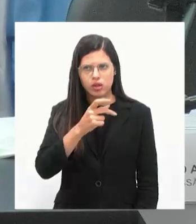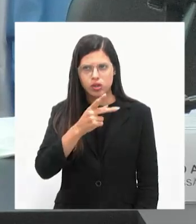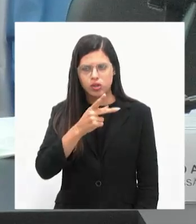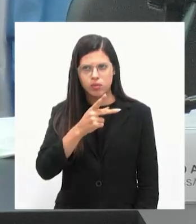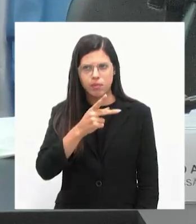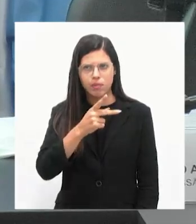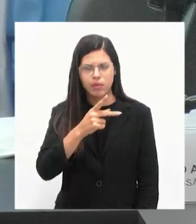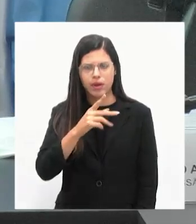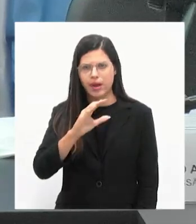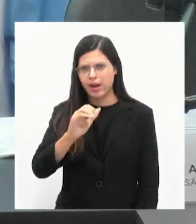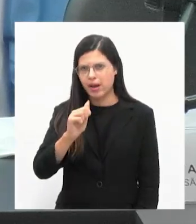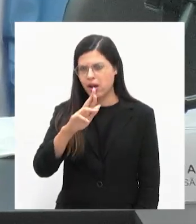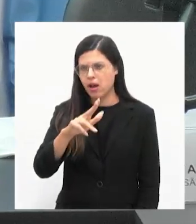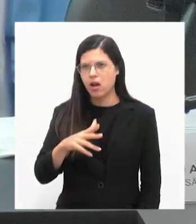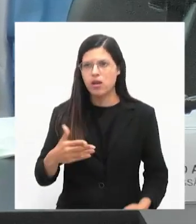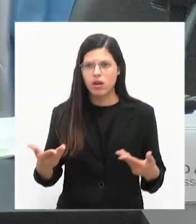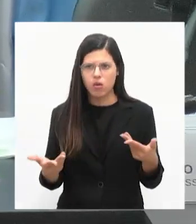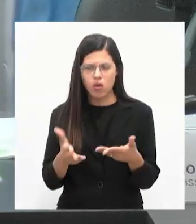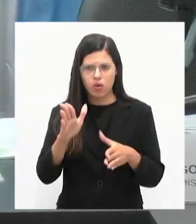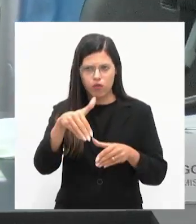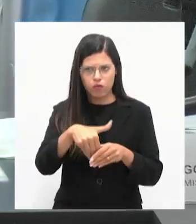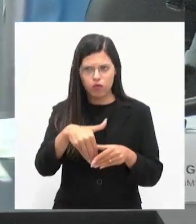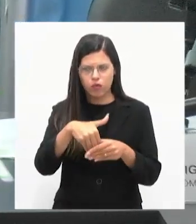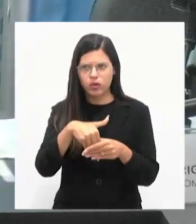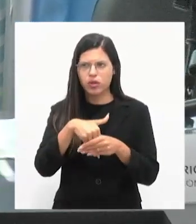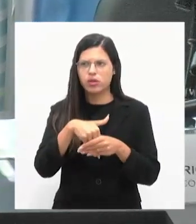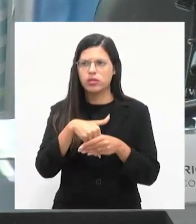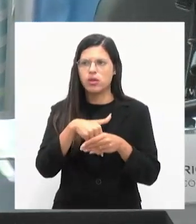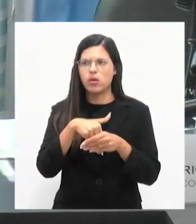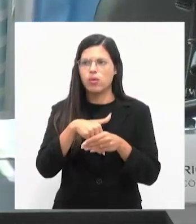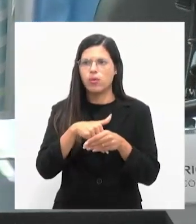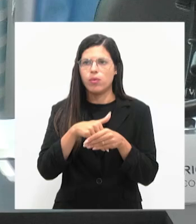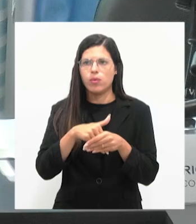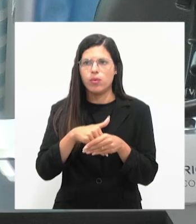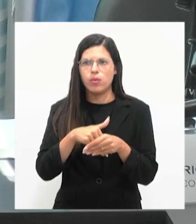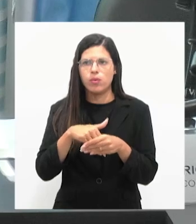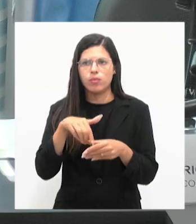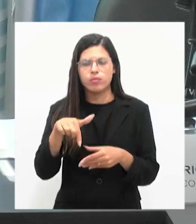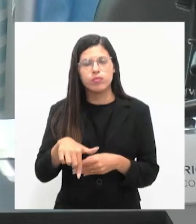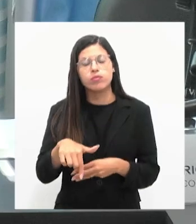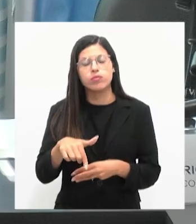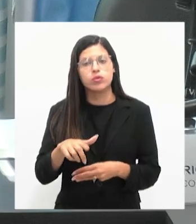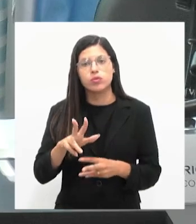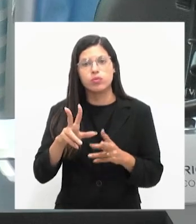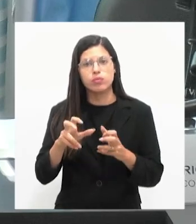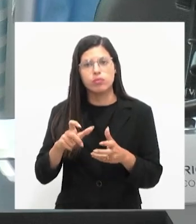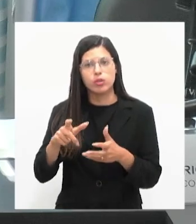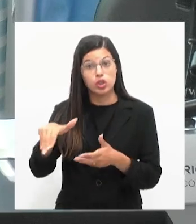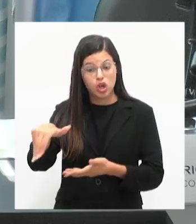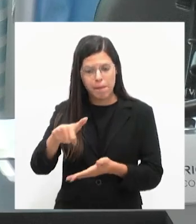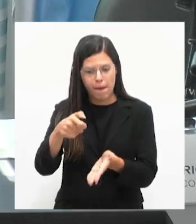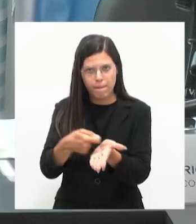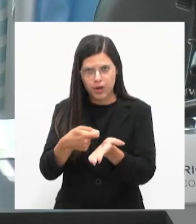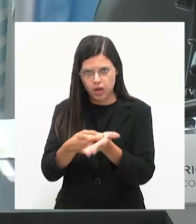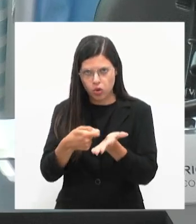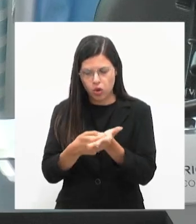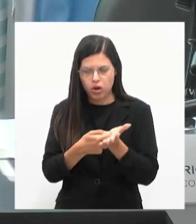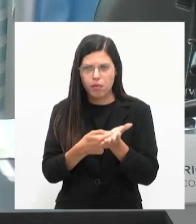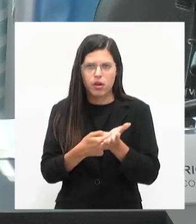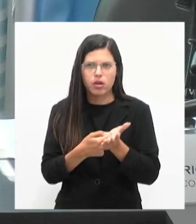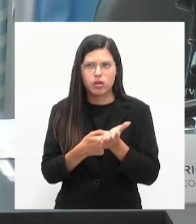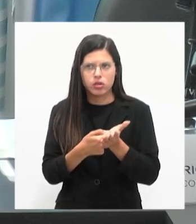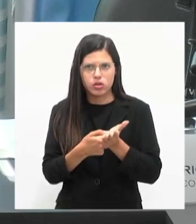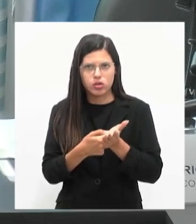agora, né, em deliberação a votação não só da condução coercitiva do proprietário